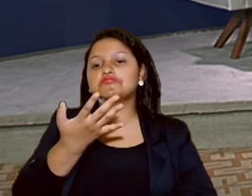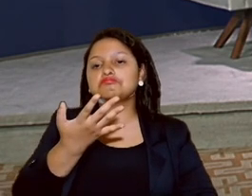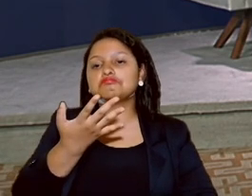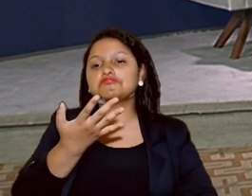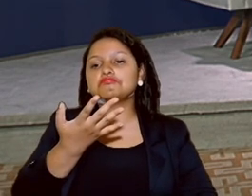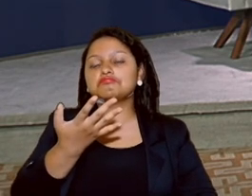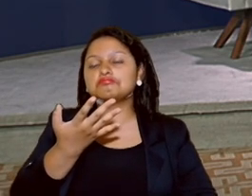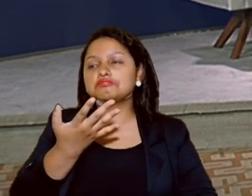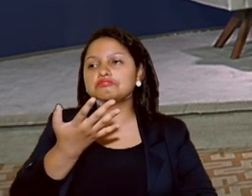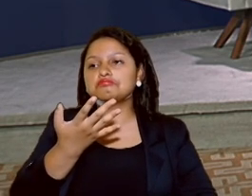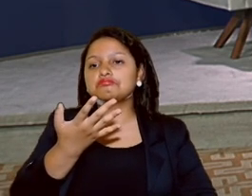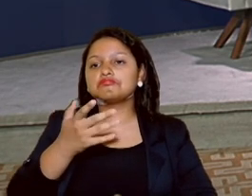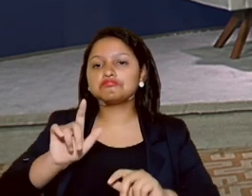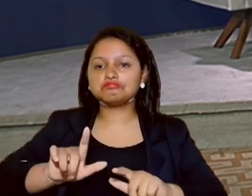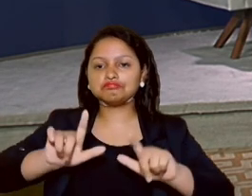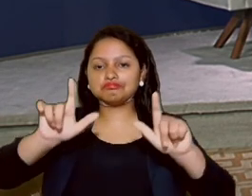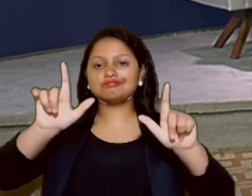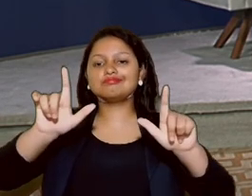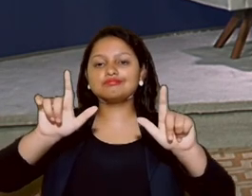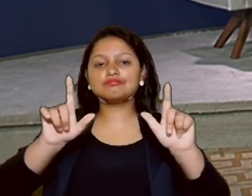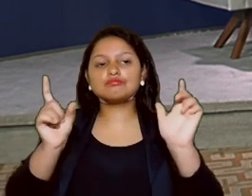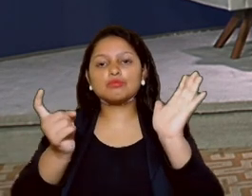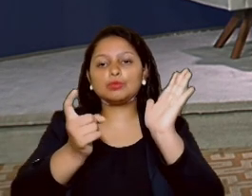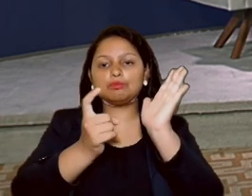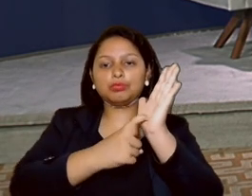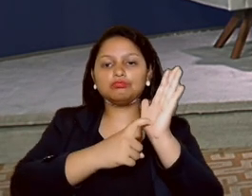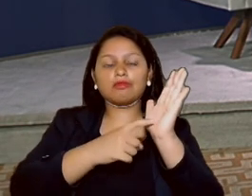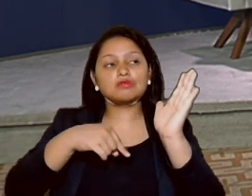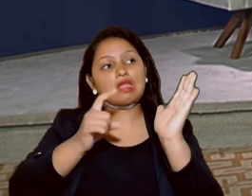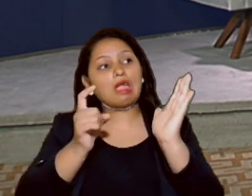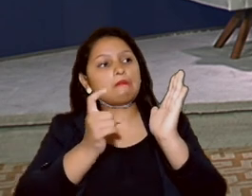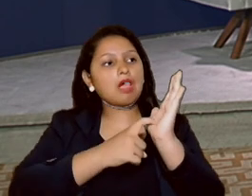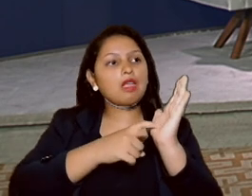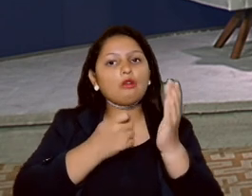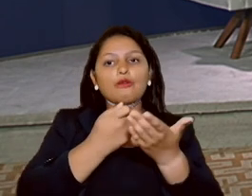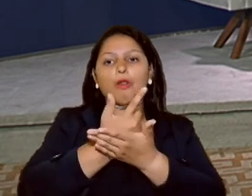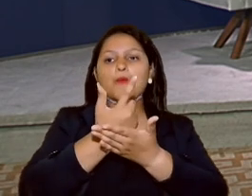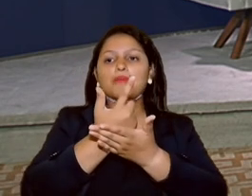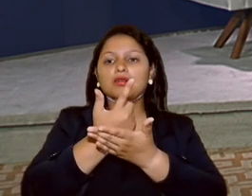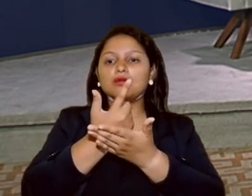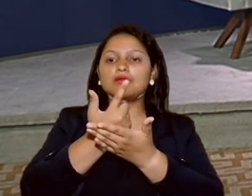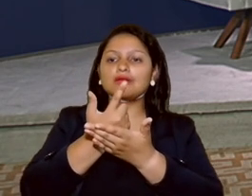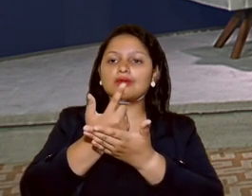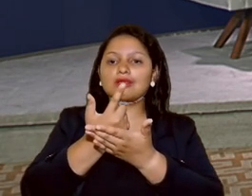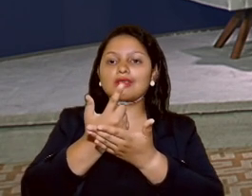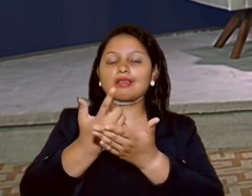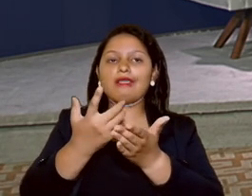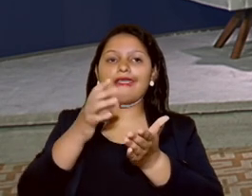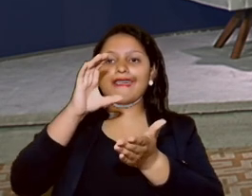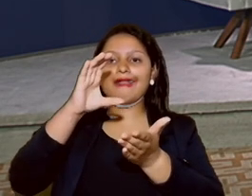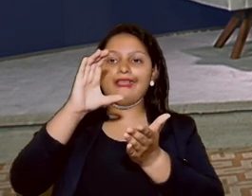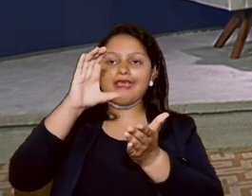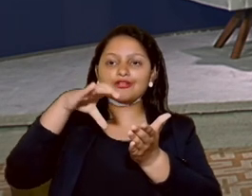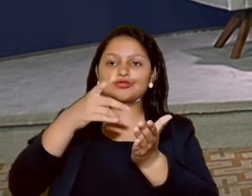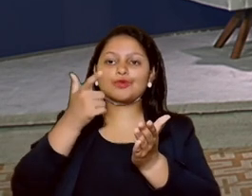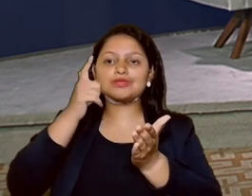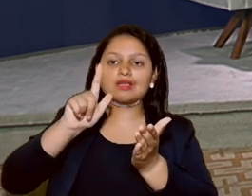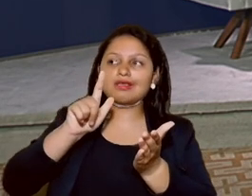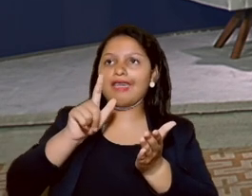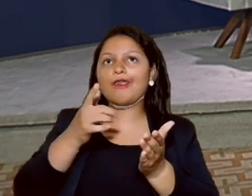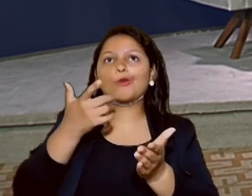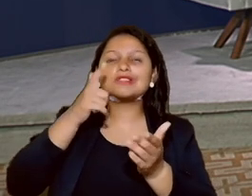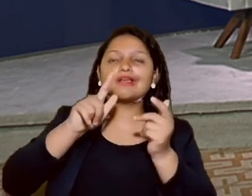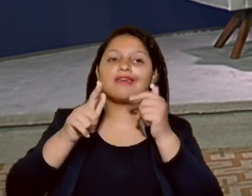uma dentro do sistema dizendo que aqui e consuma que contrate seu crédito Isso vai acontecer de uma hora para outra